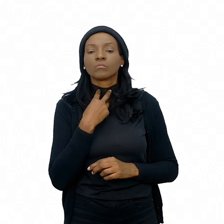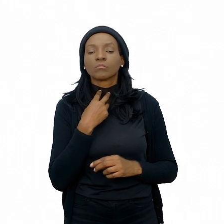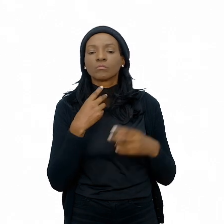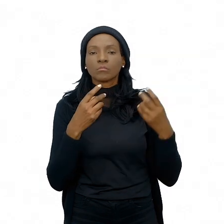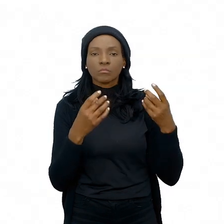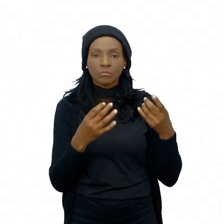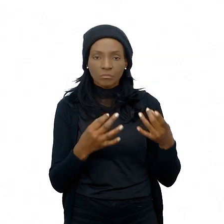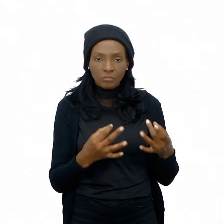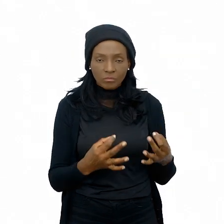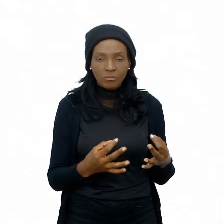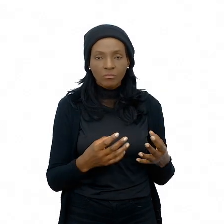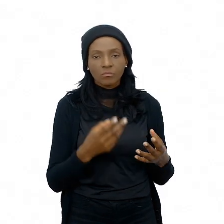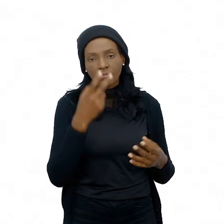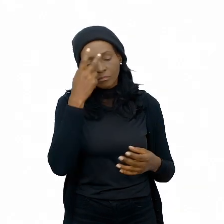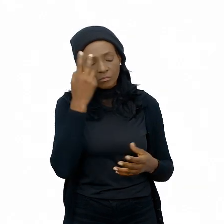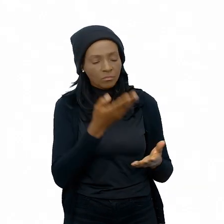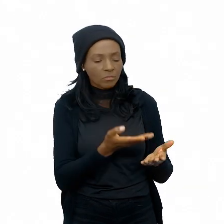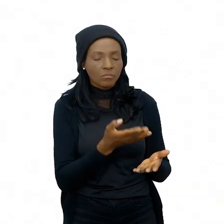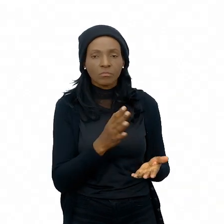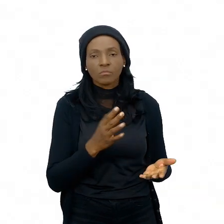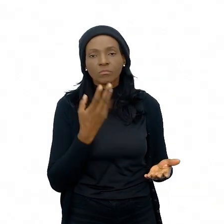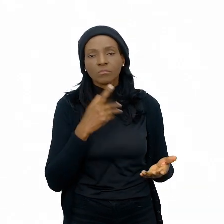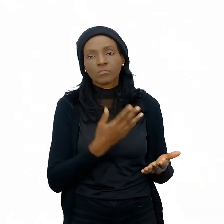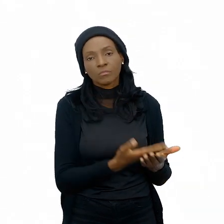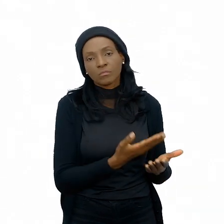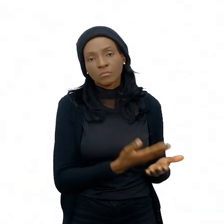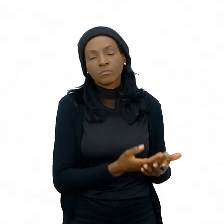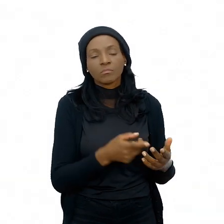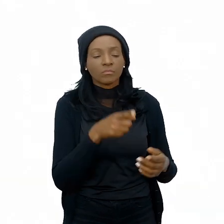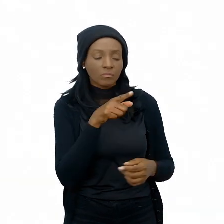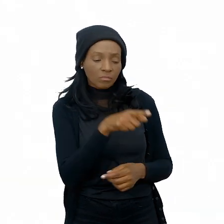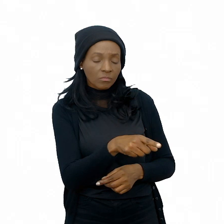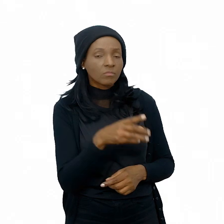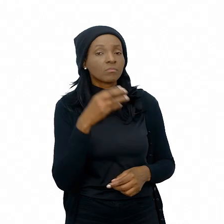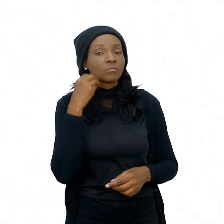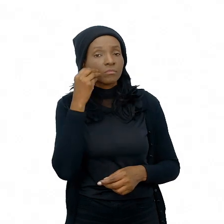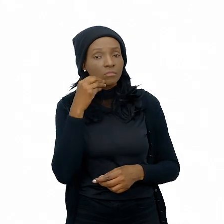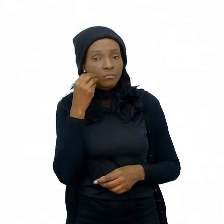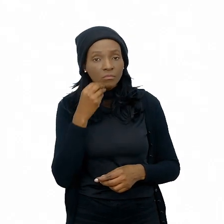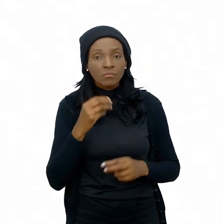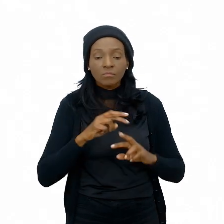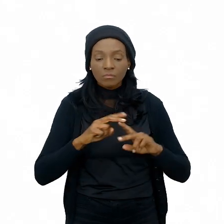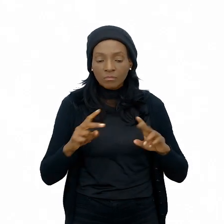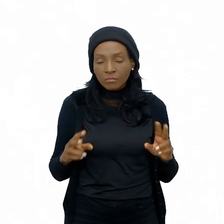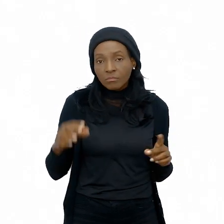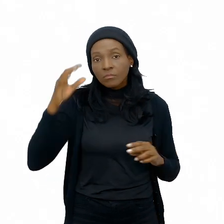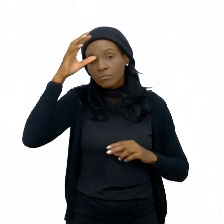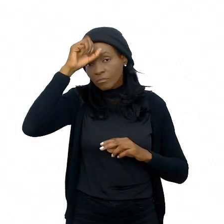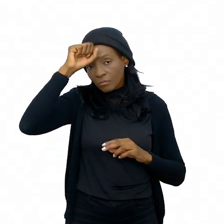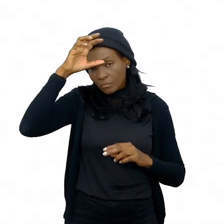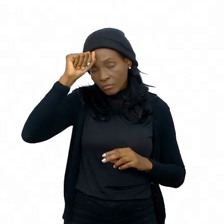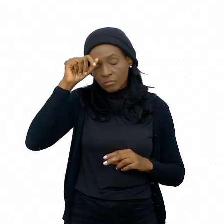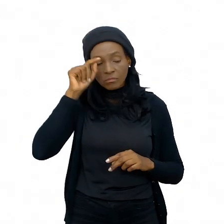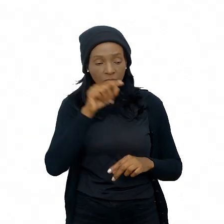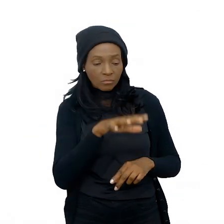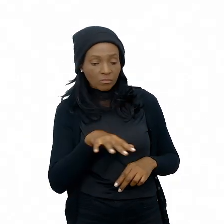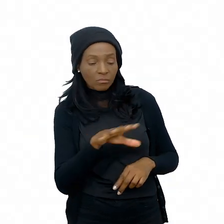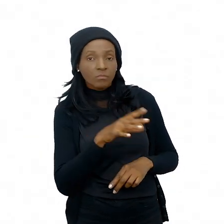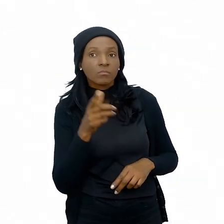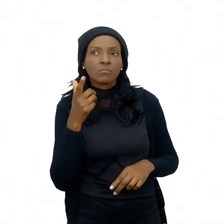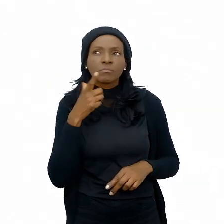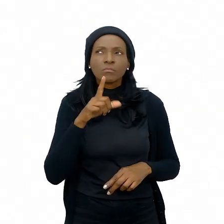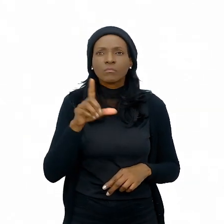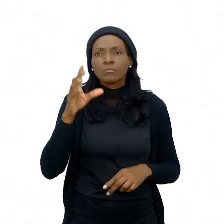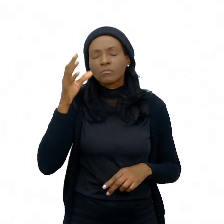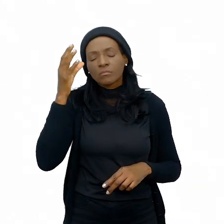explicitadas para os estudantes. Eles têm que vivenciar situações de aprendizagem para que eles se